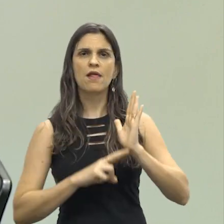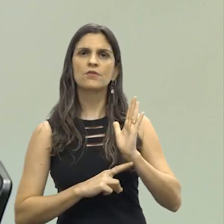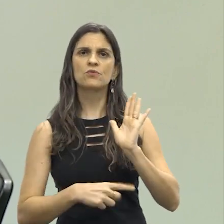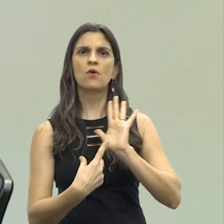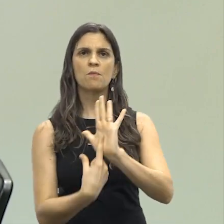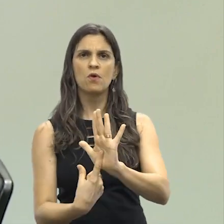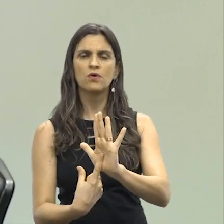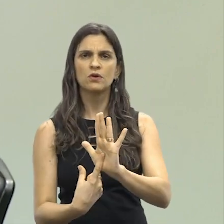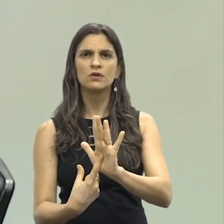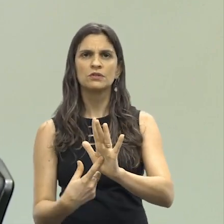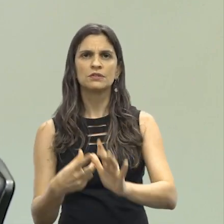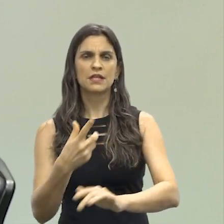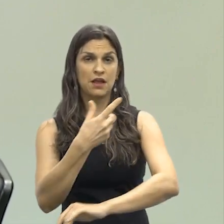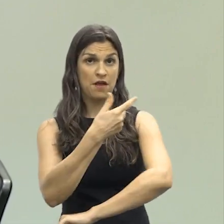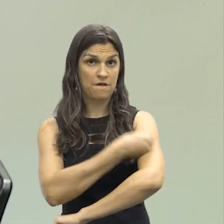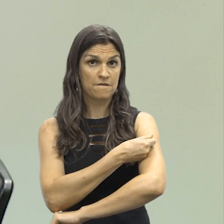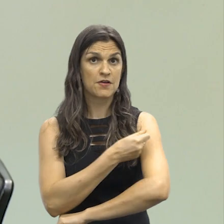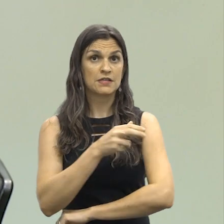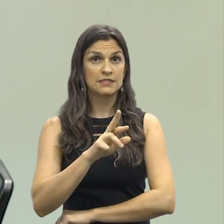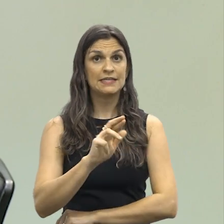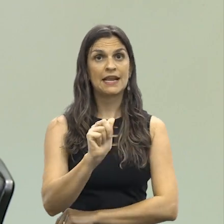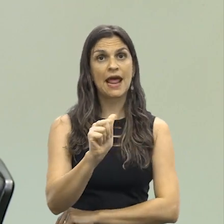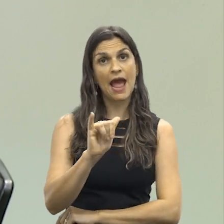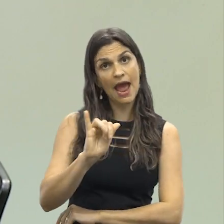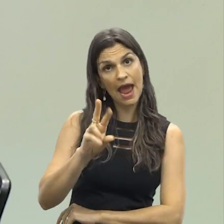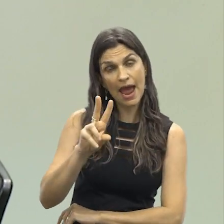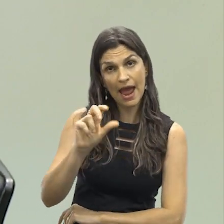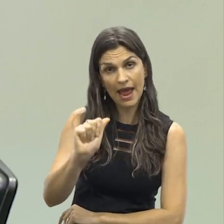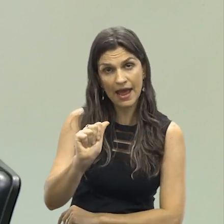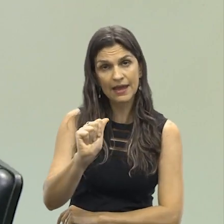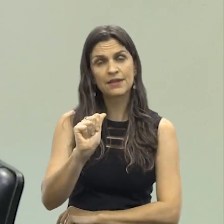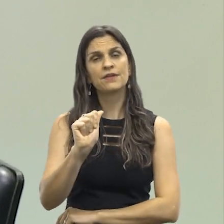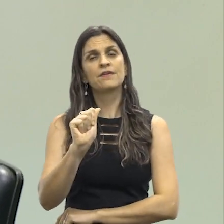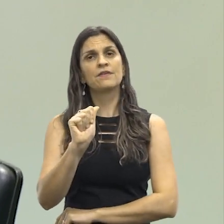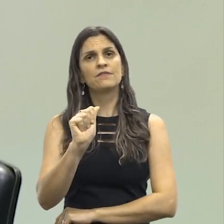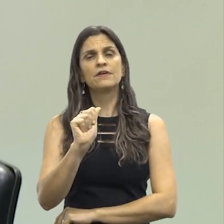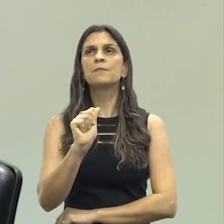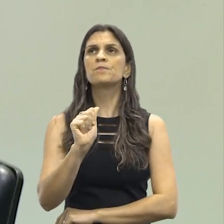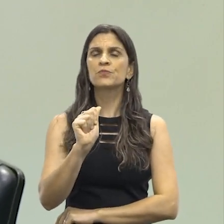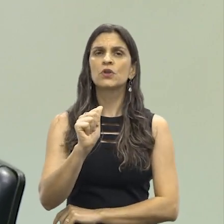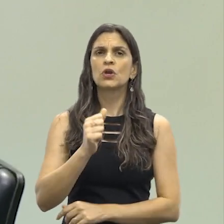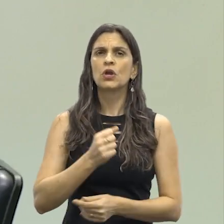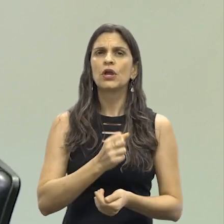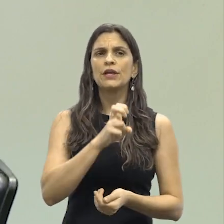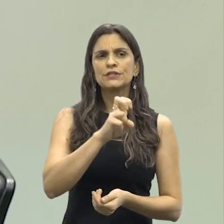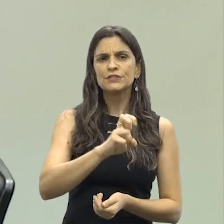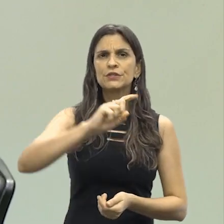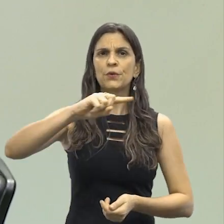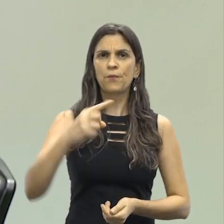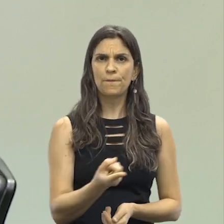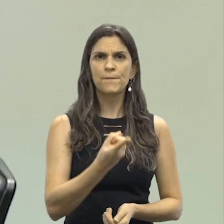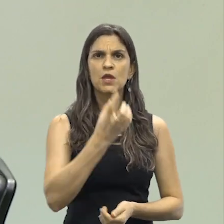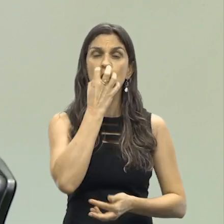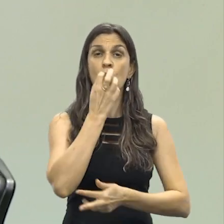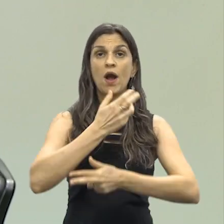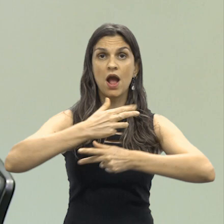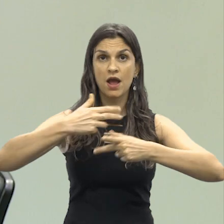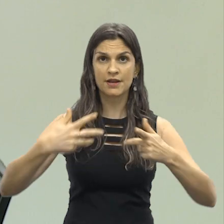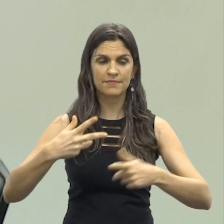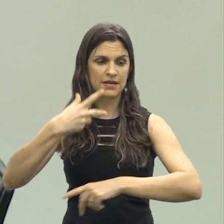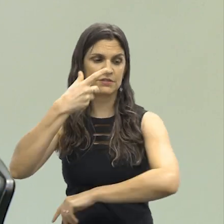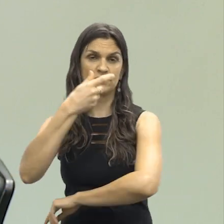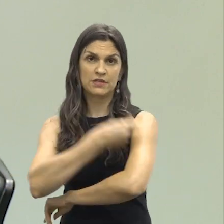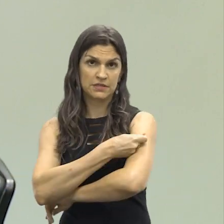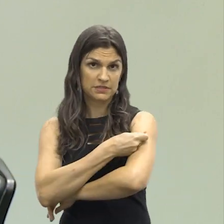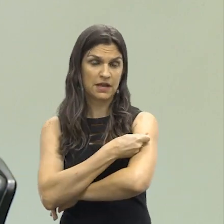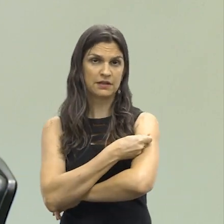com vacina antirrábica, com algumas vacinas que nós conseguimos através da disponibilização. Então foram 5 mil animais vacinados na nossa unidade. É um número baixo